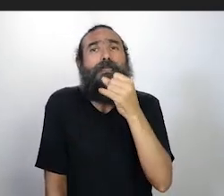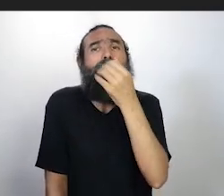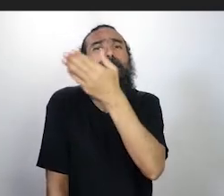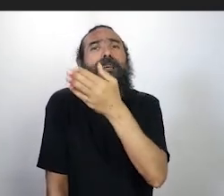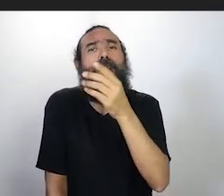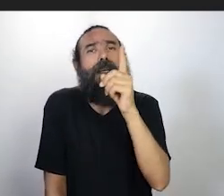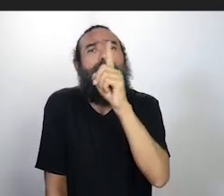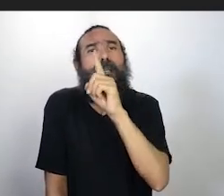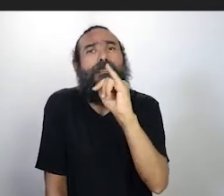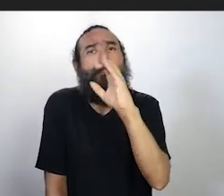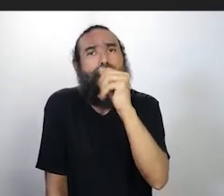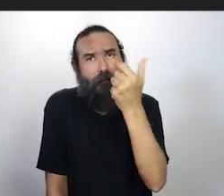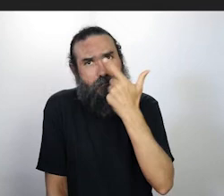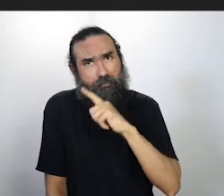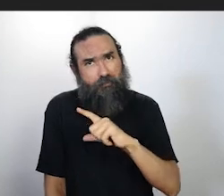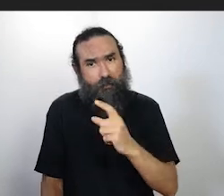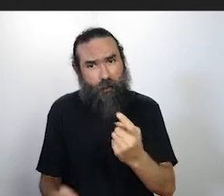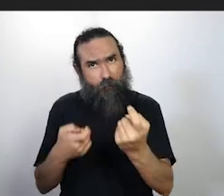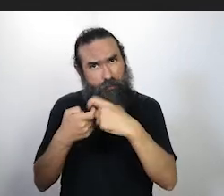conseguiu voltar?